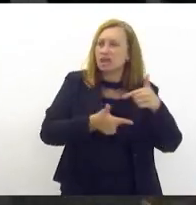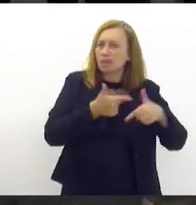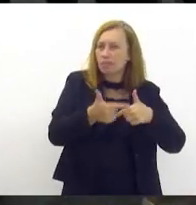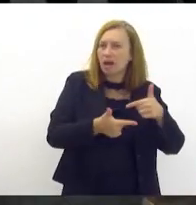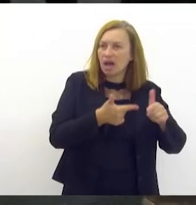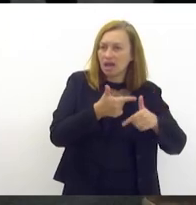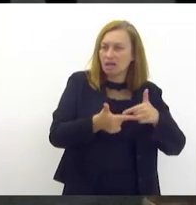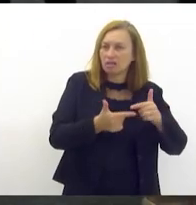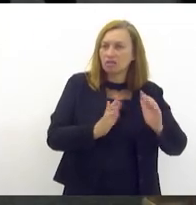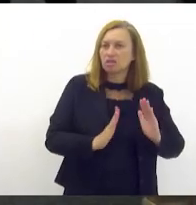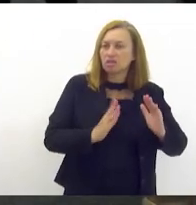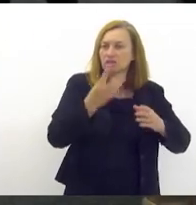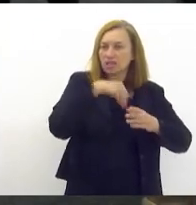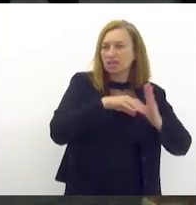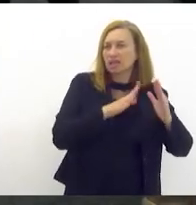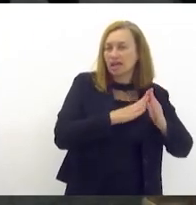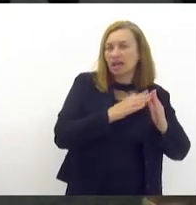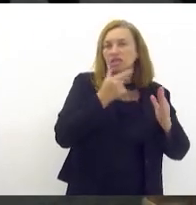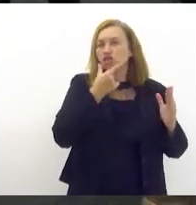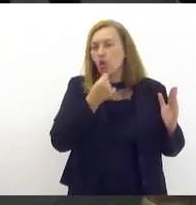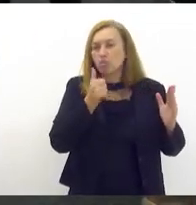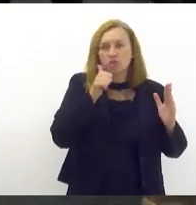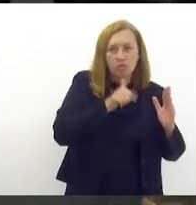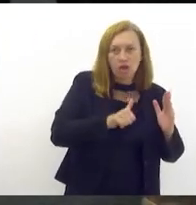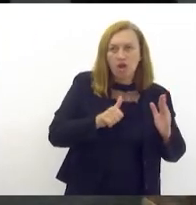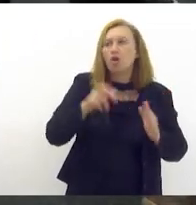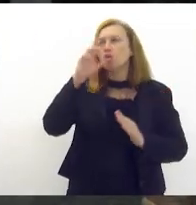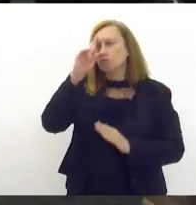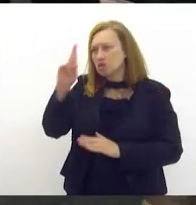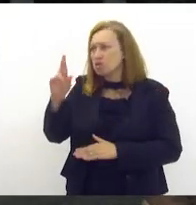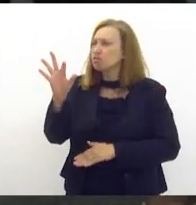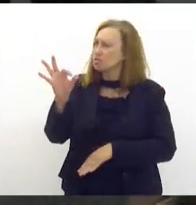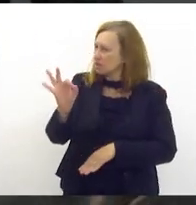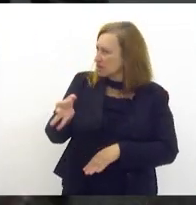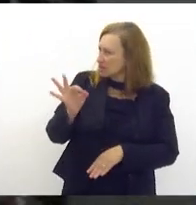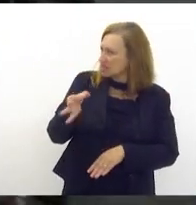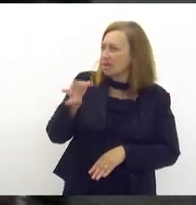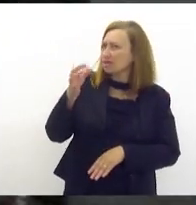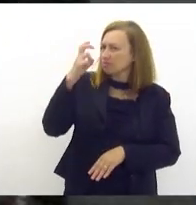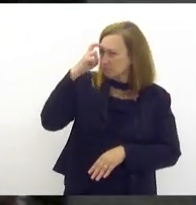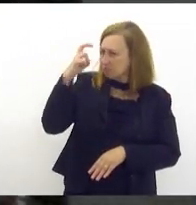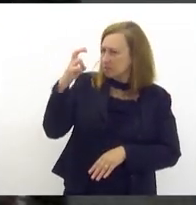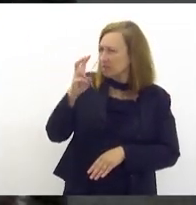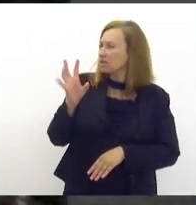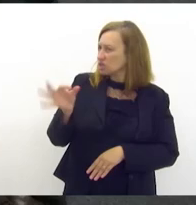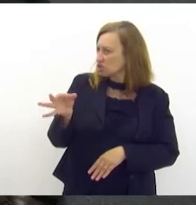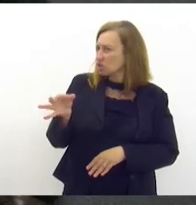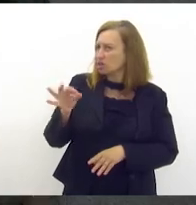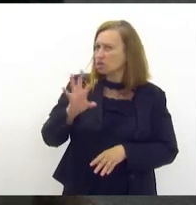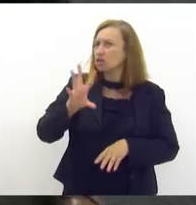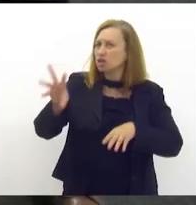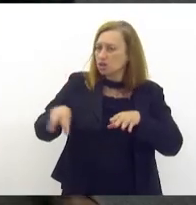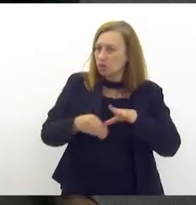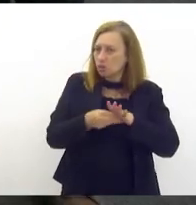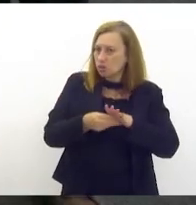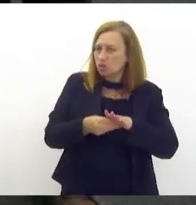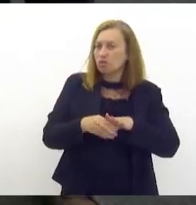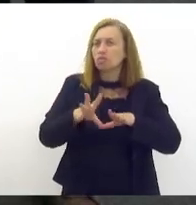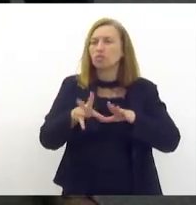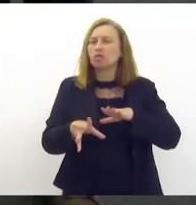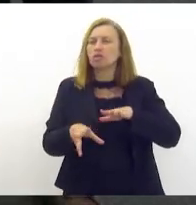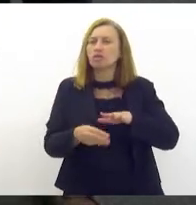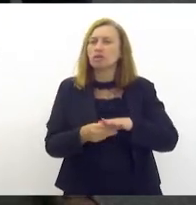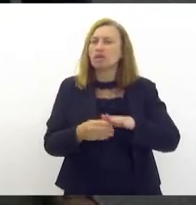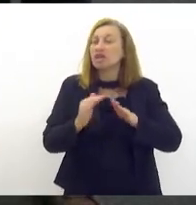de homens e de mulheres. Então, Vossa Excelência, muito sabiamente, coloca uma emenda